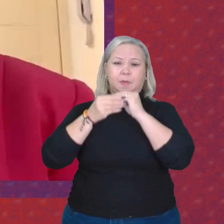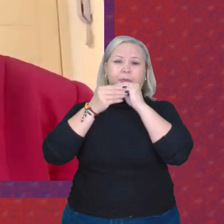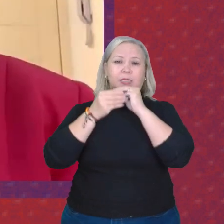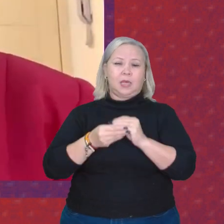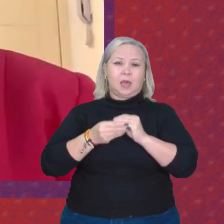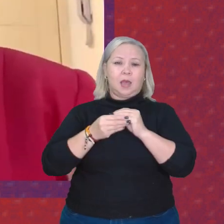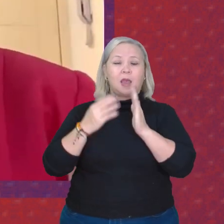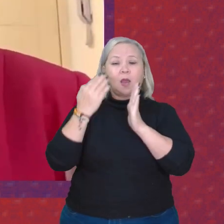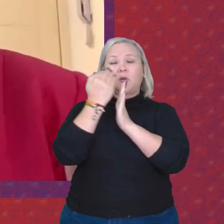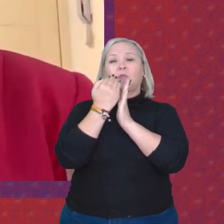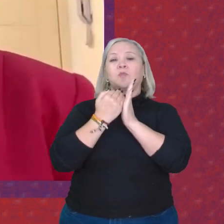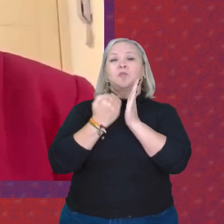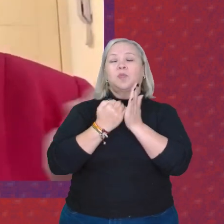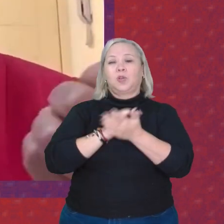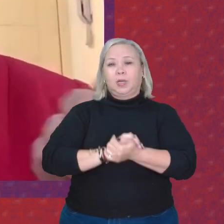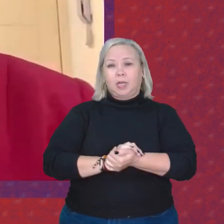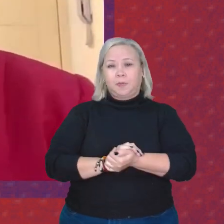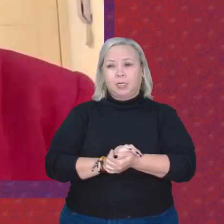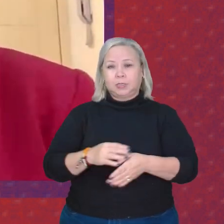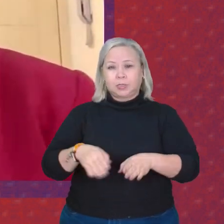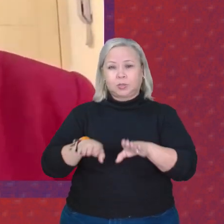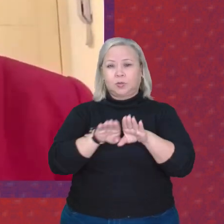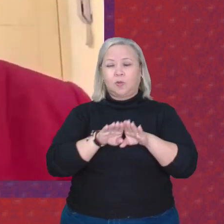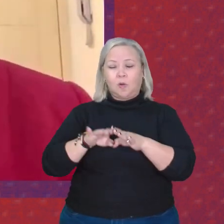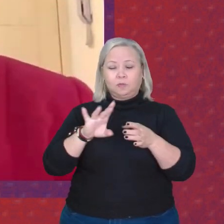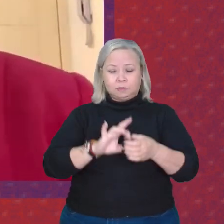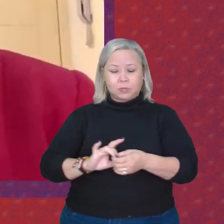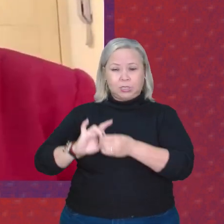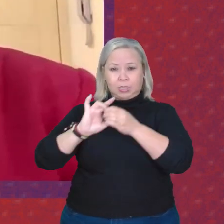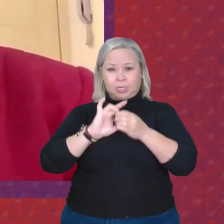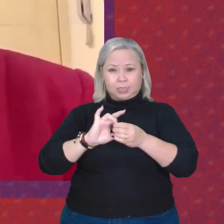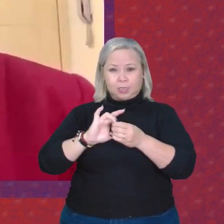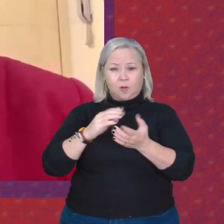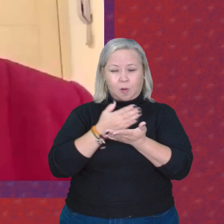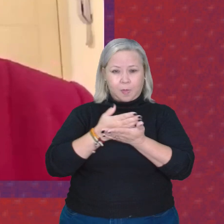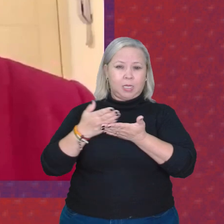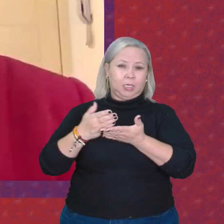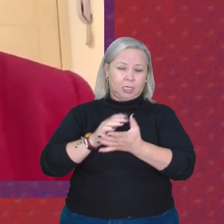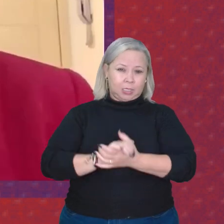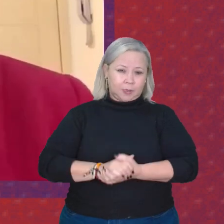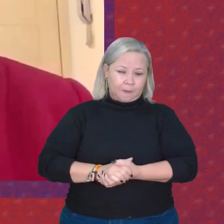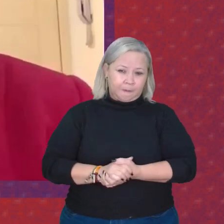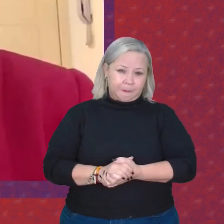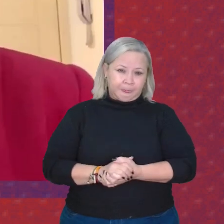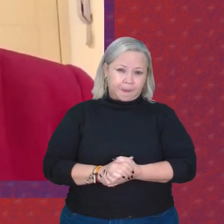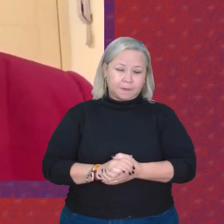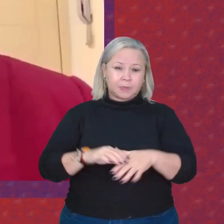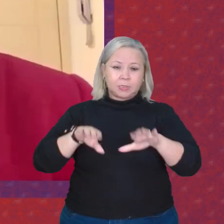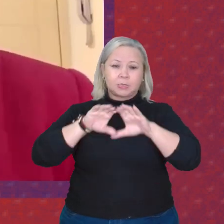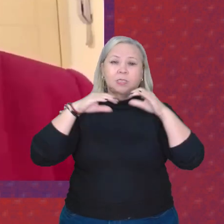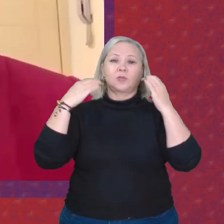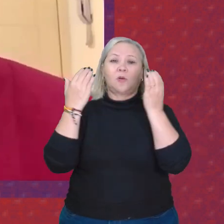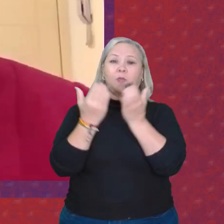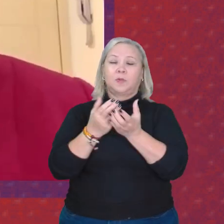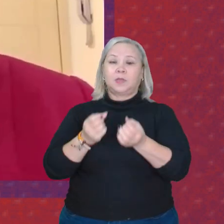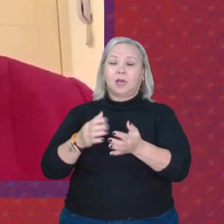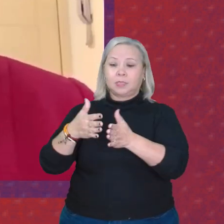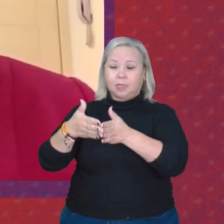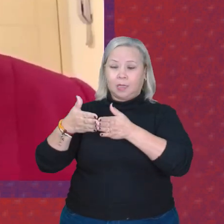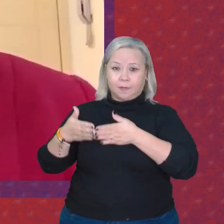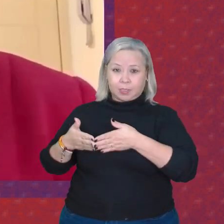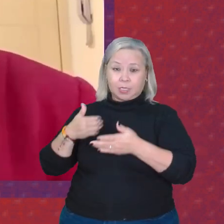um programa com vínculo, né, a partir das comunidades, da reivindicação e